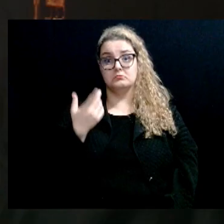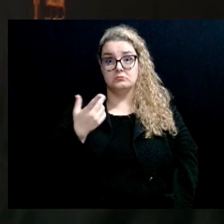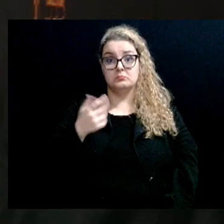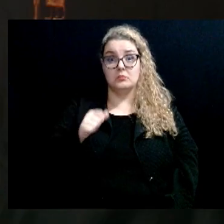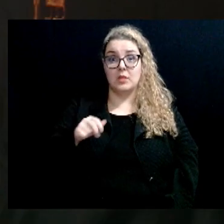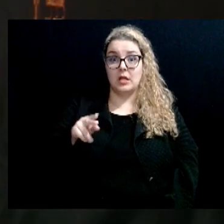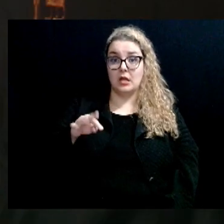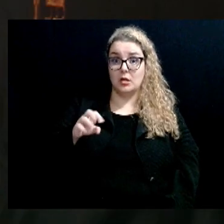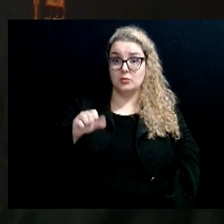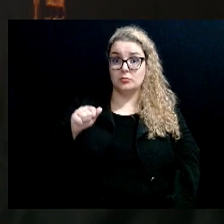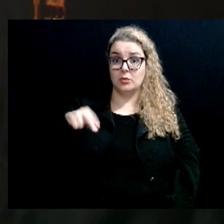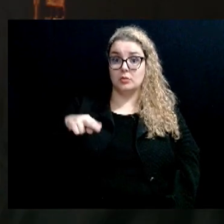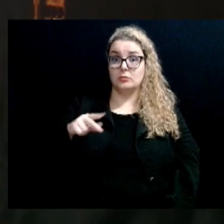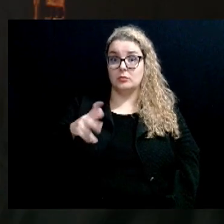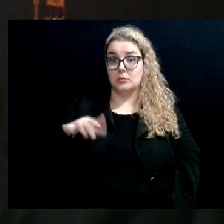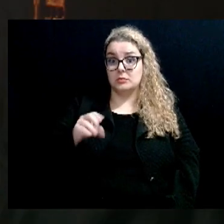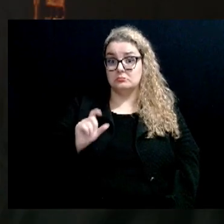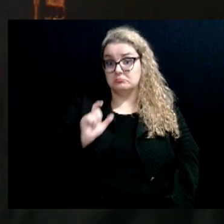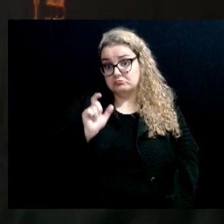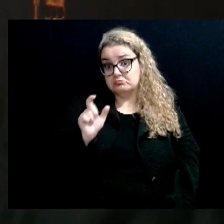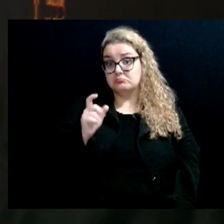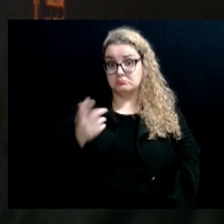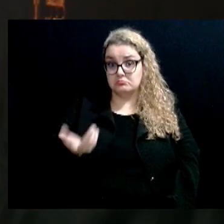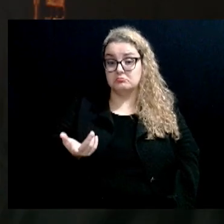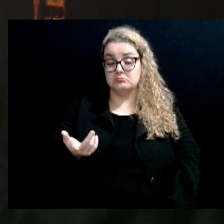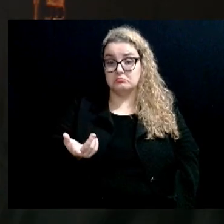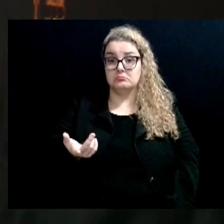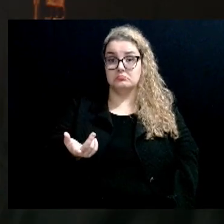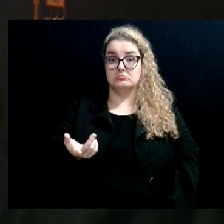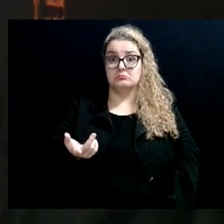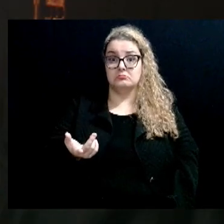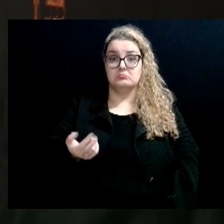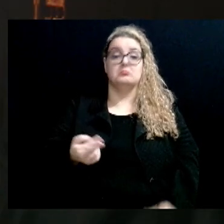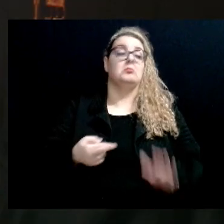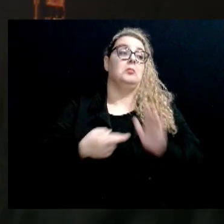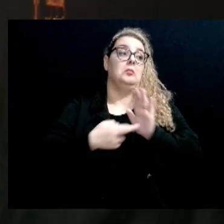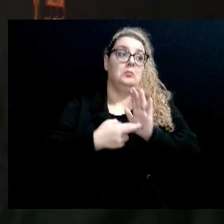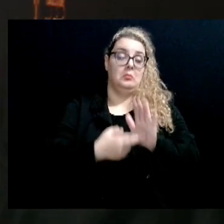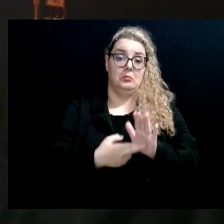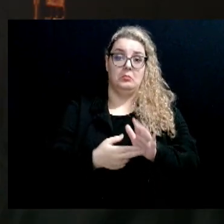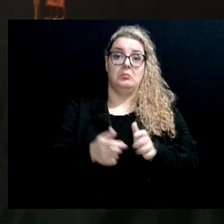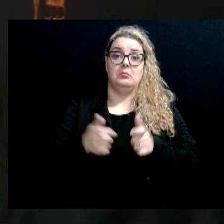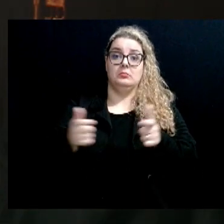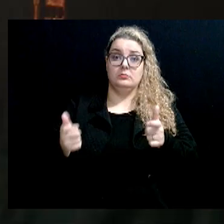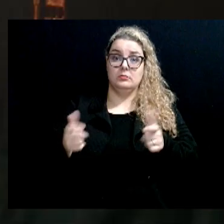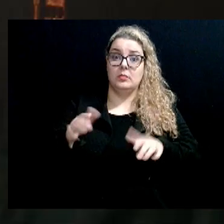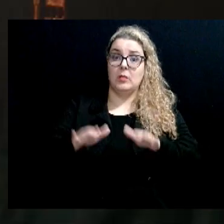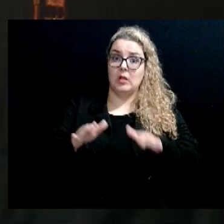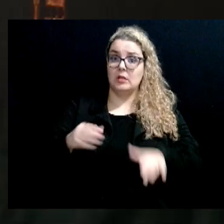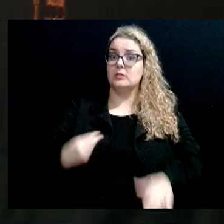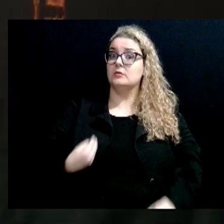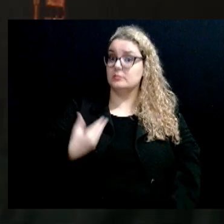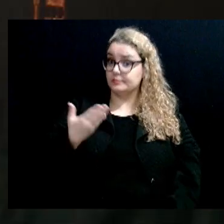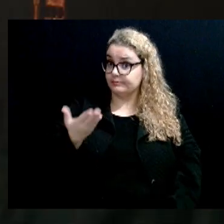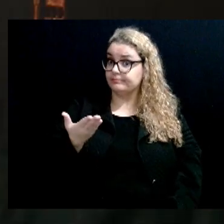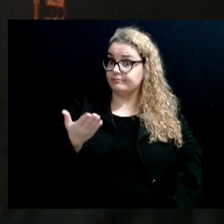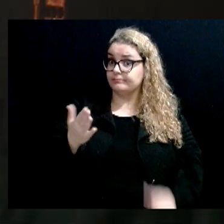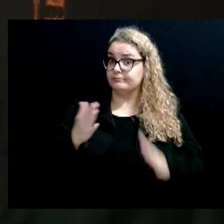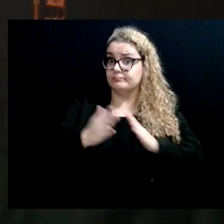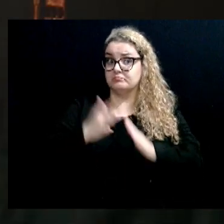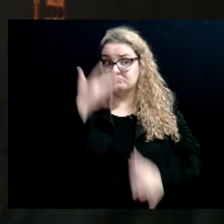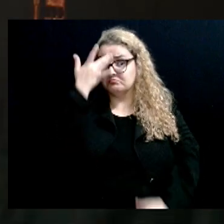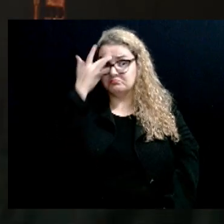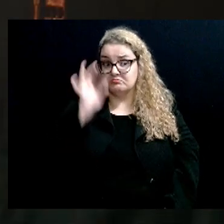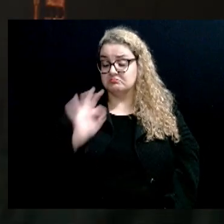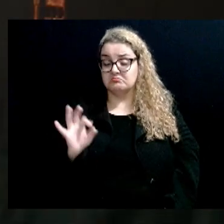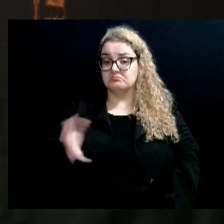Autoanulação. Uma palavra que tem uma representação muito grande, de repente você está vivendo isso aí na sua casa, você nem percebeu, porque